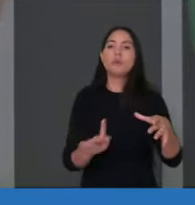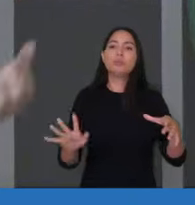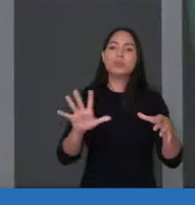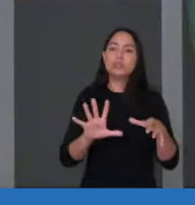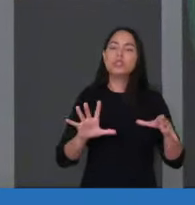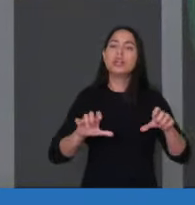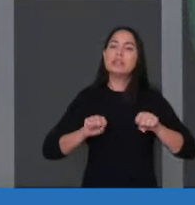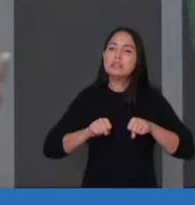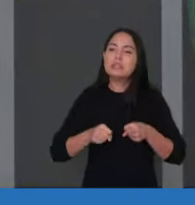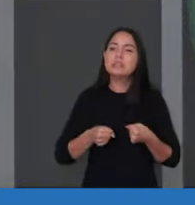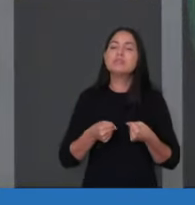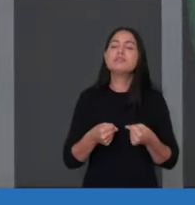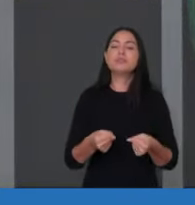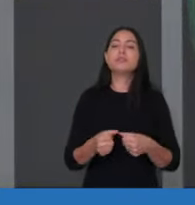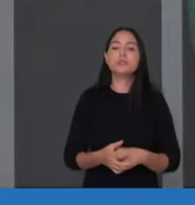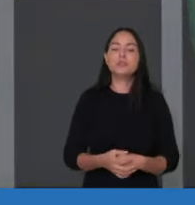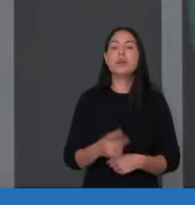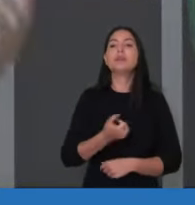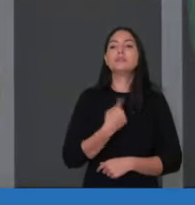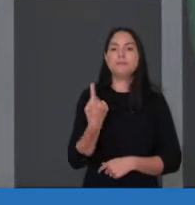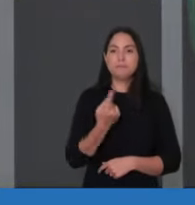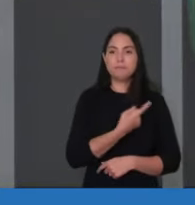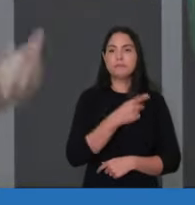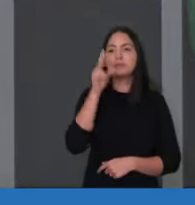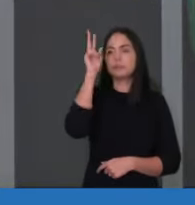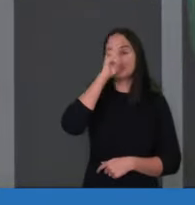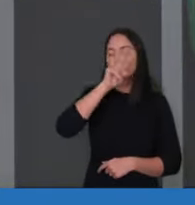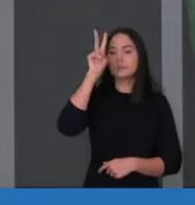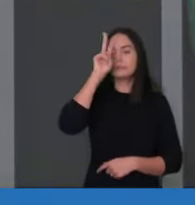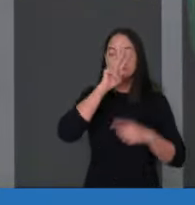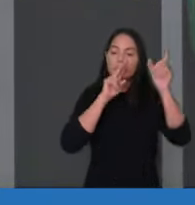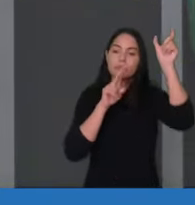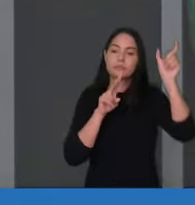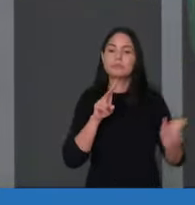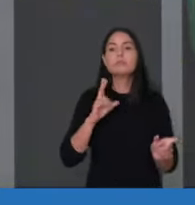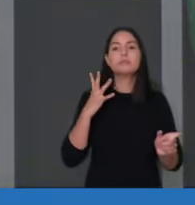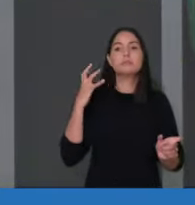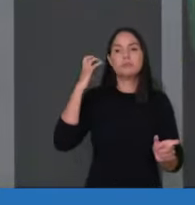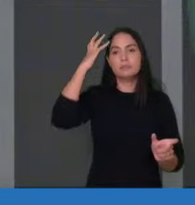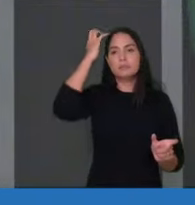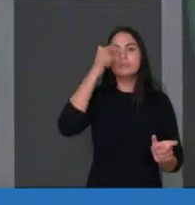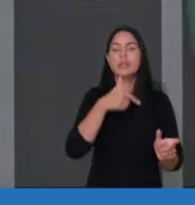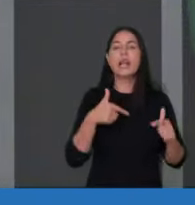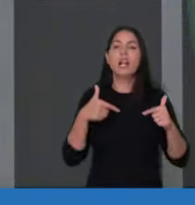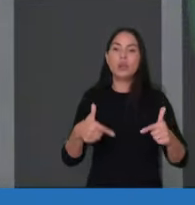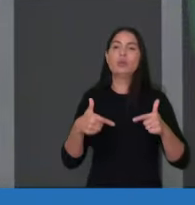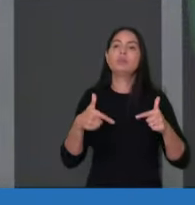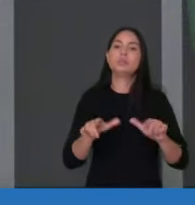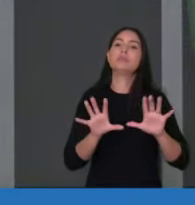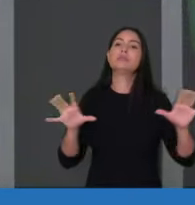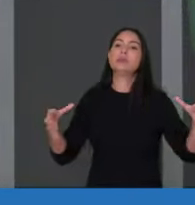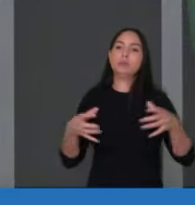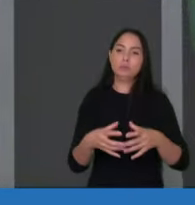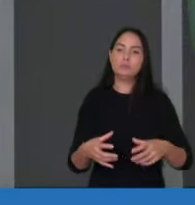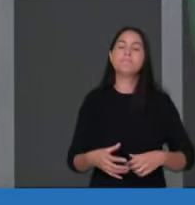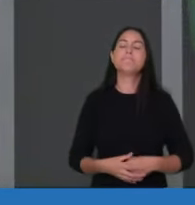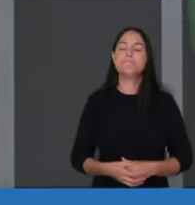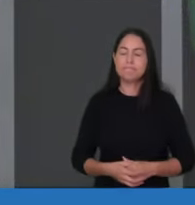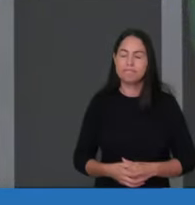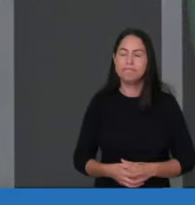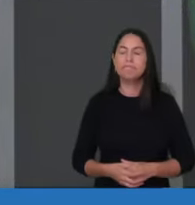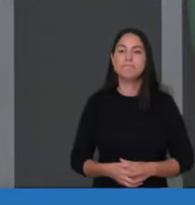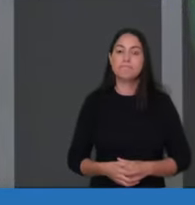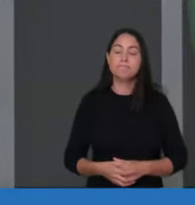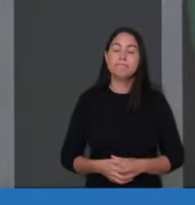fazia a nossa inesquecível, querida e saudosa Marielle Franco. Também